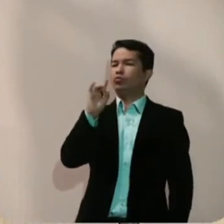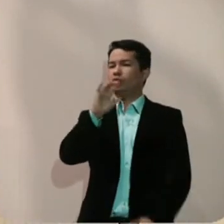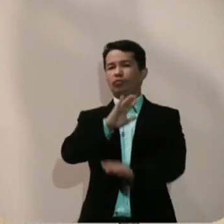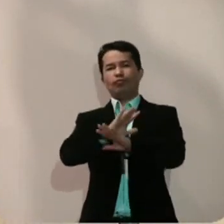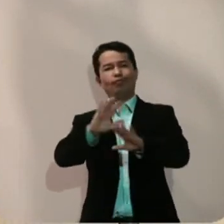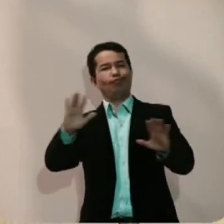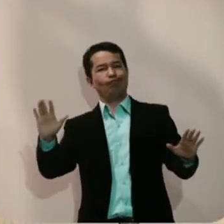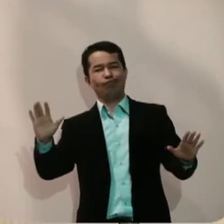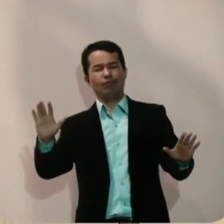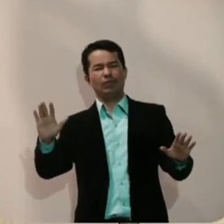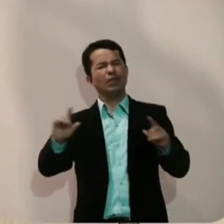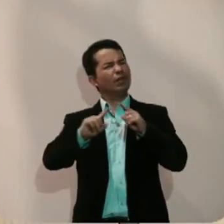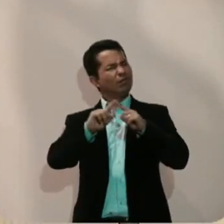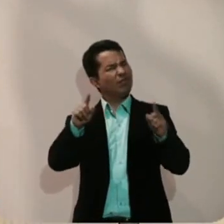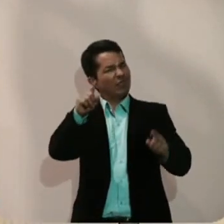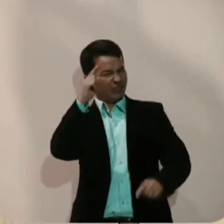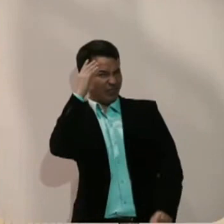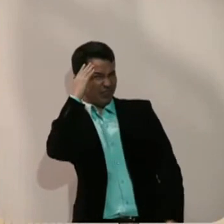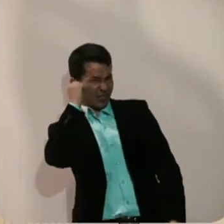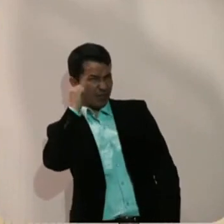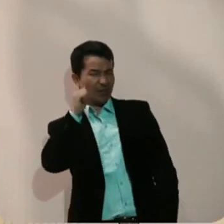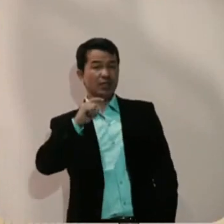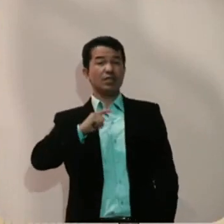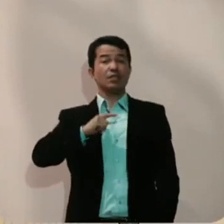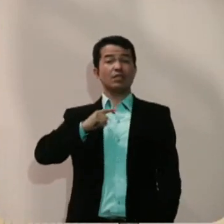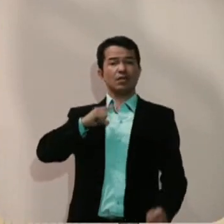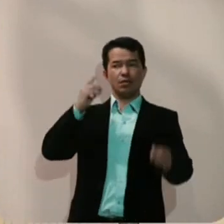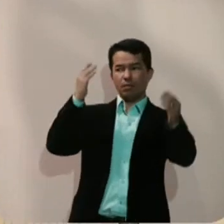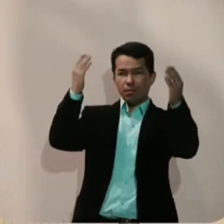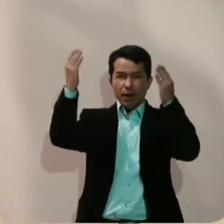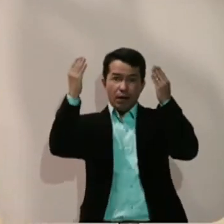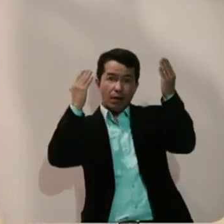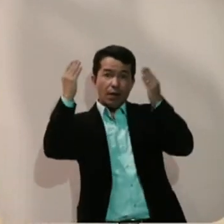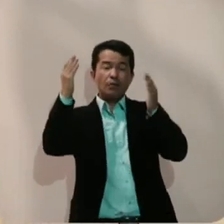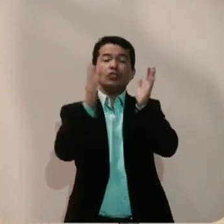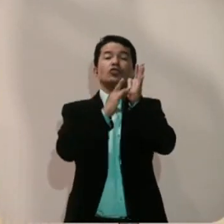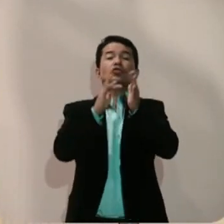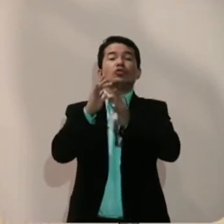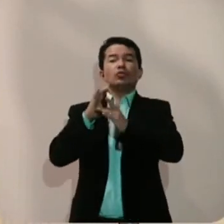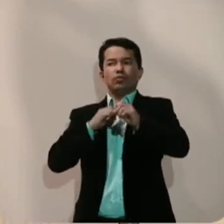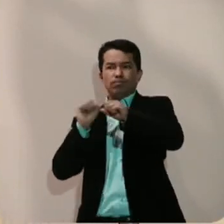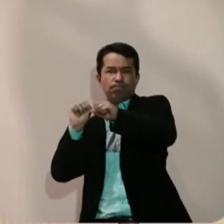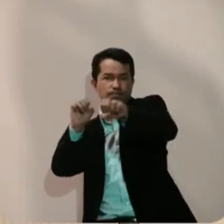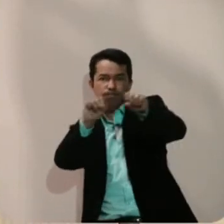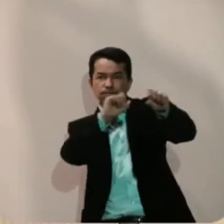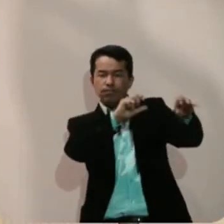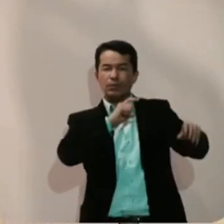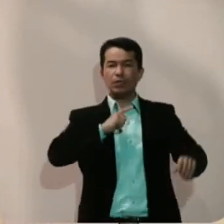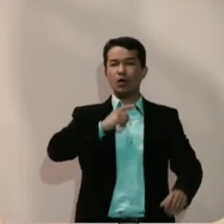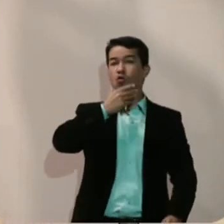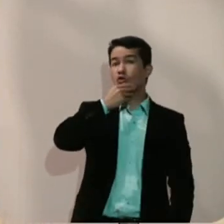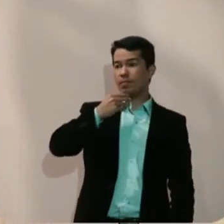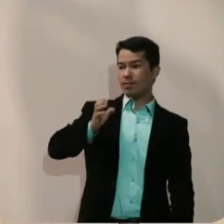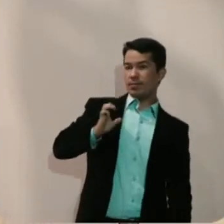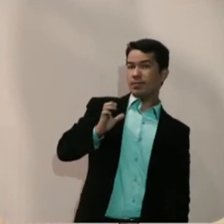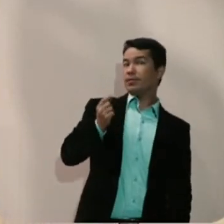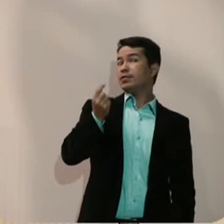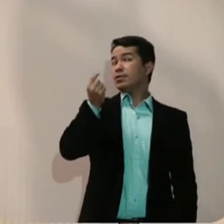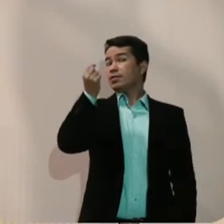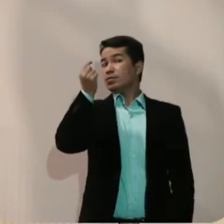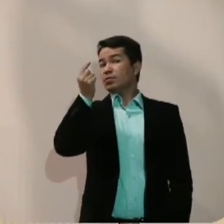contou do rico e de Lázaro, essas pessoas não conseguem perceber o fim de todas as